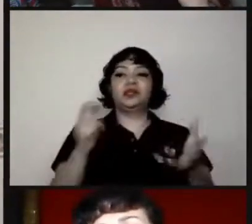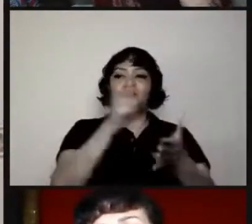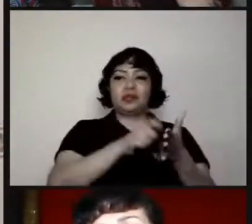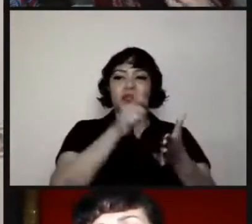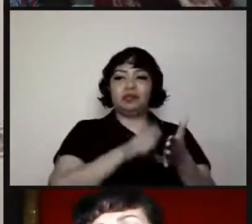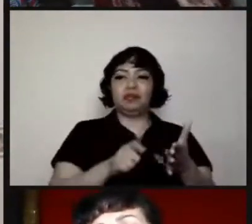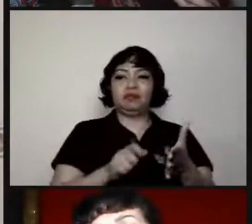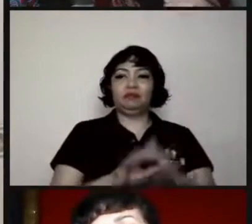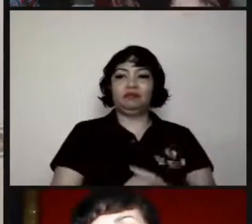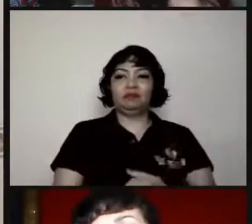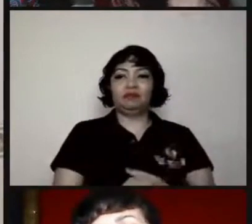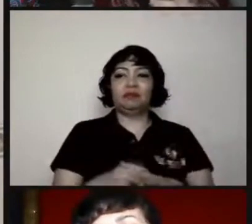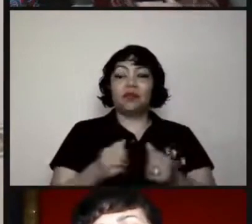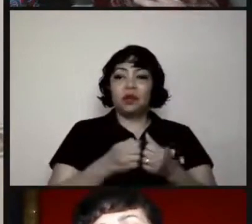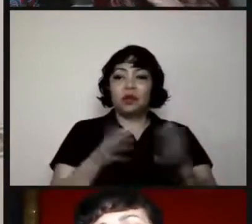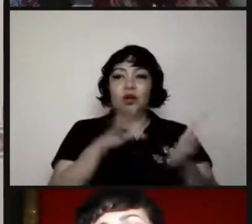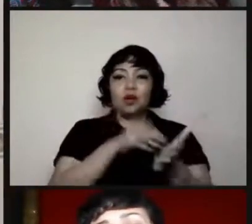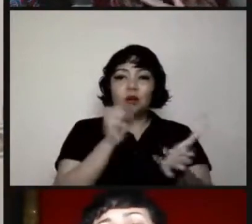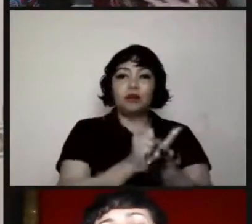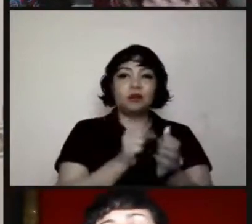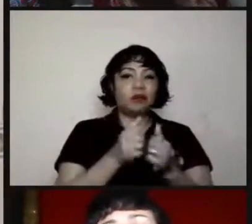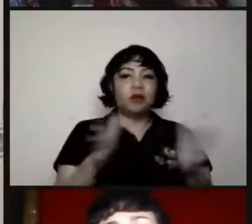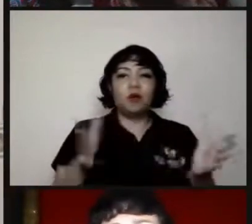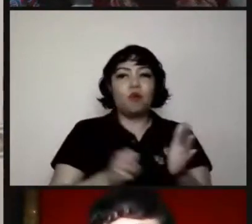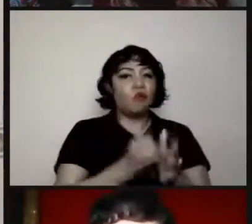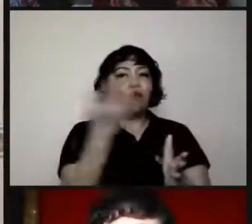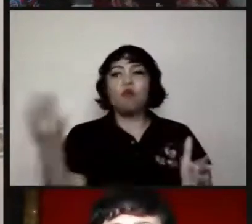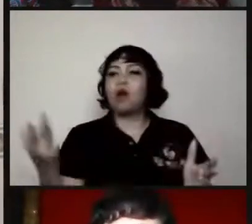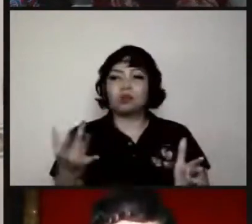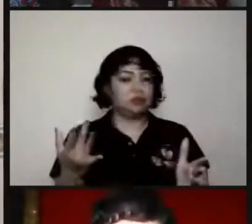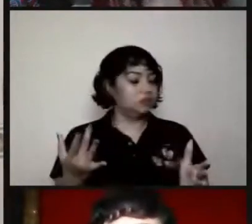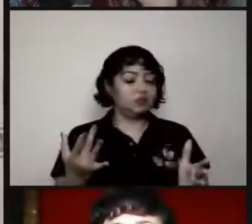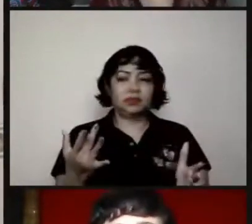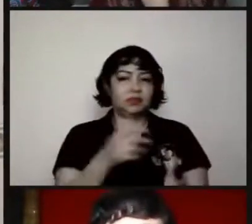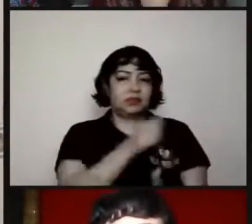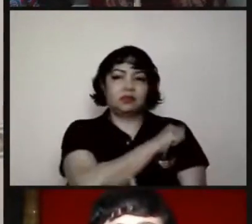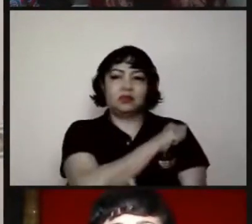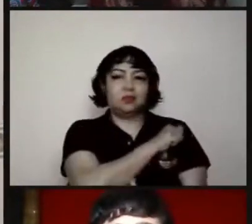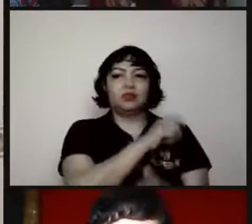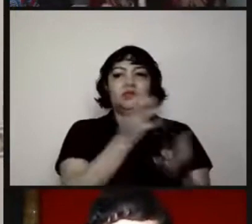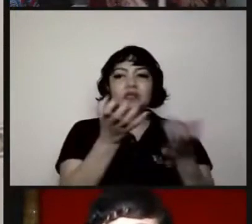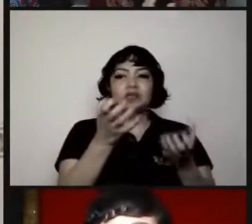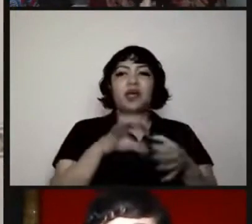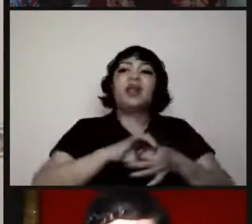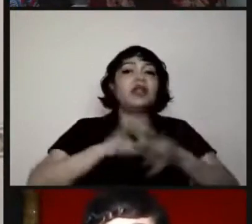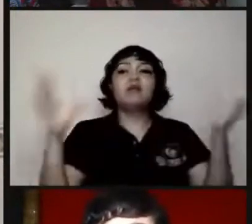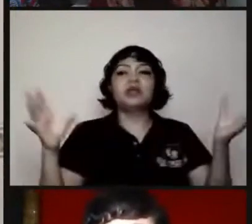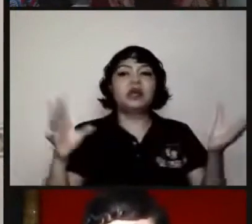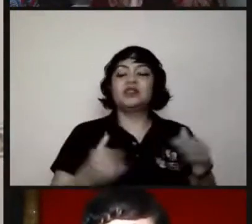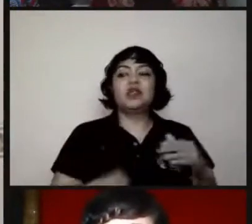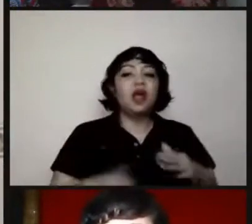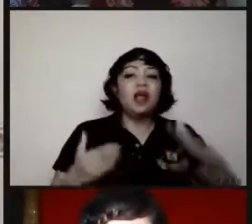gente abriu para quantas inscrições o estudante quiser colocar, porque assim, é liberdade, assim,